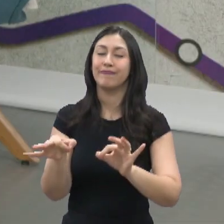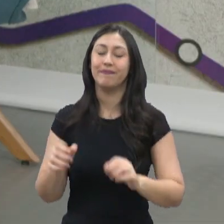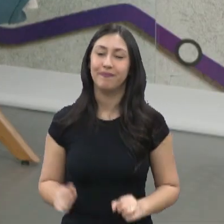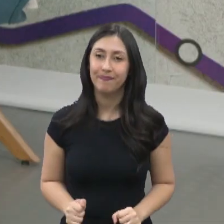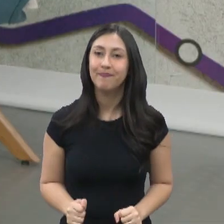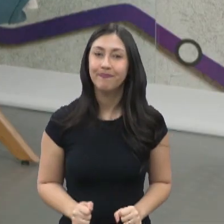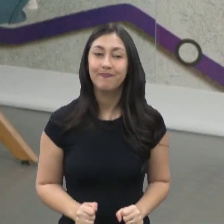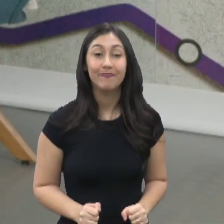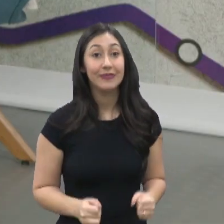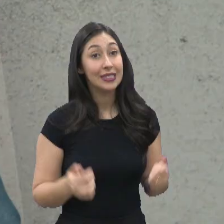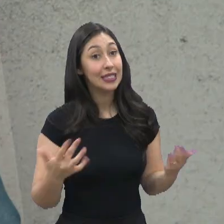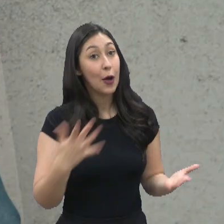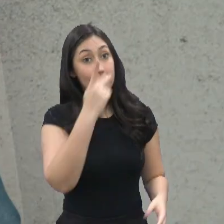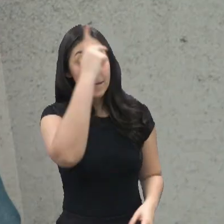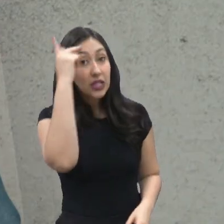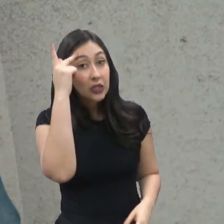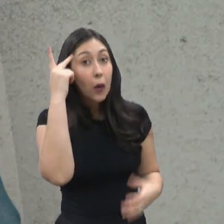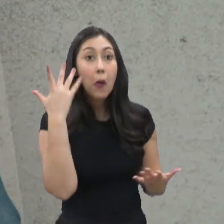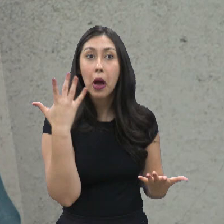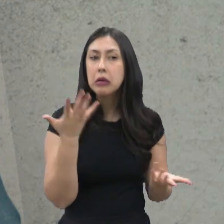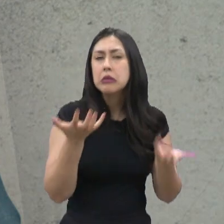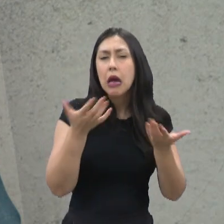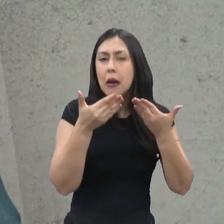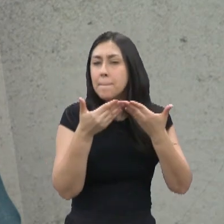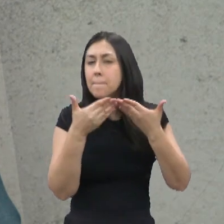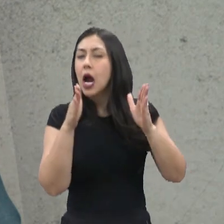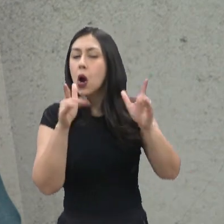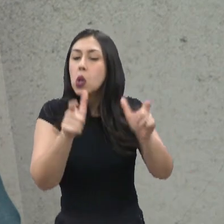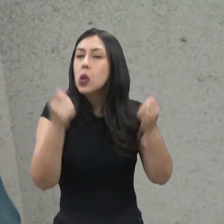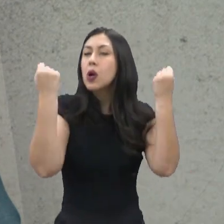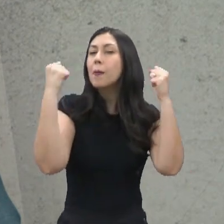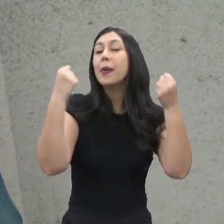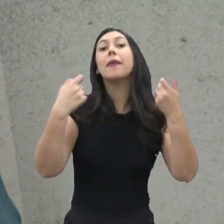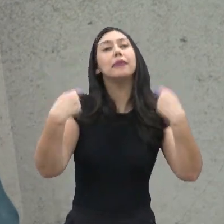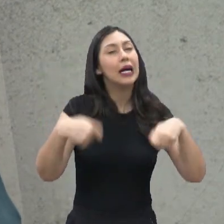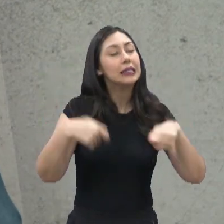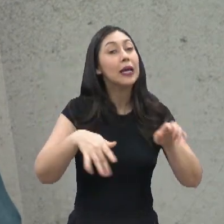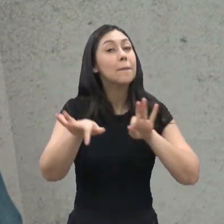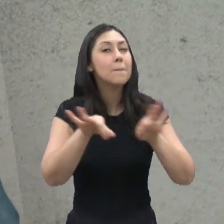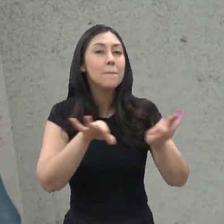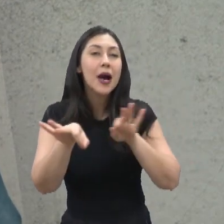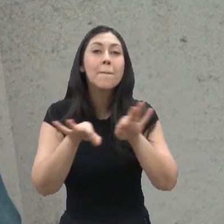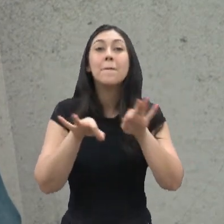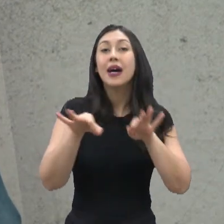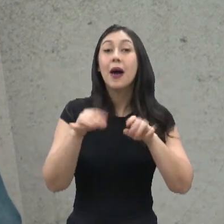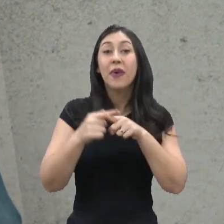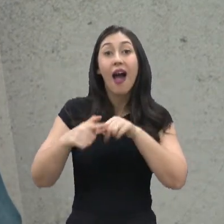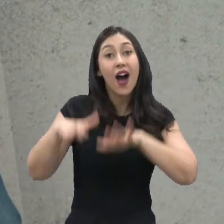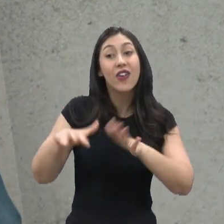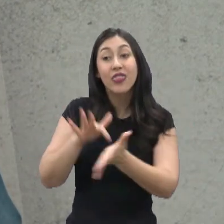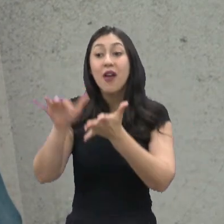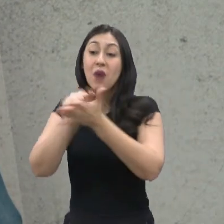Sim, para quem então está pensando em abrir uma academia, né, tem que se preparar aí para essas oscilações, né,